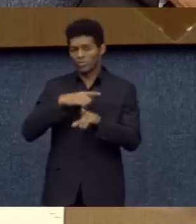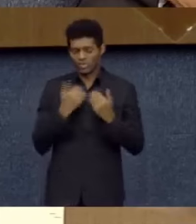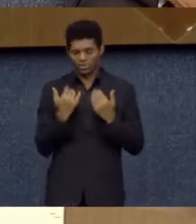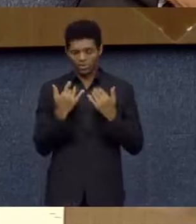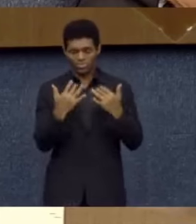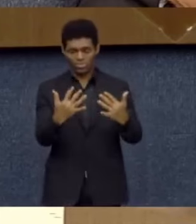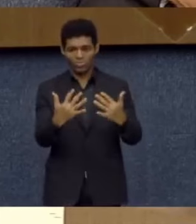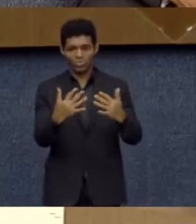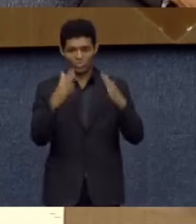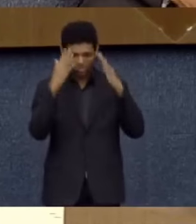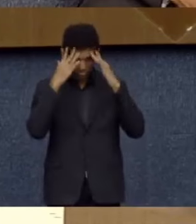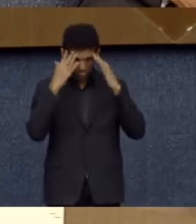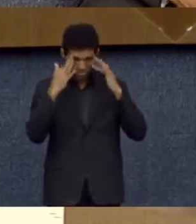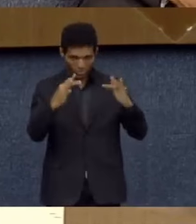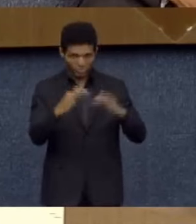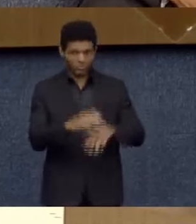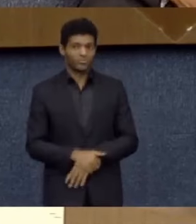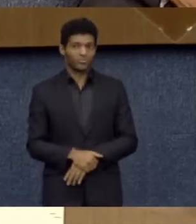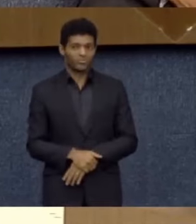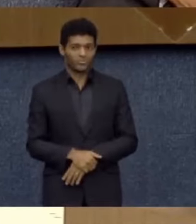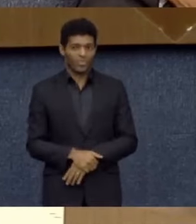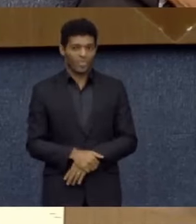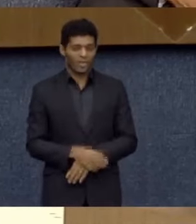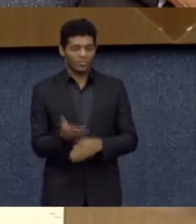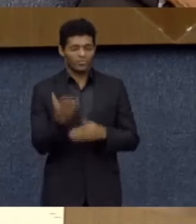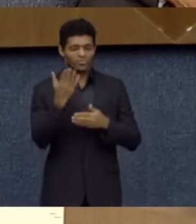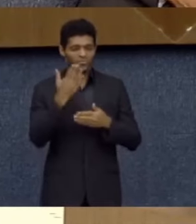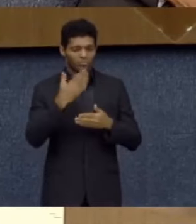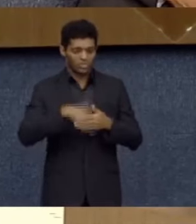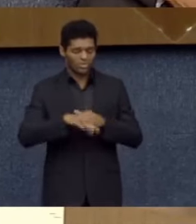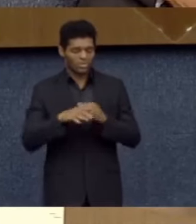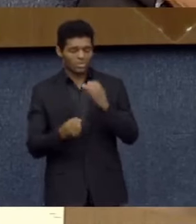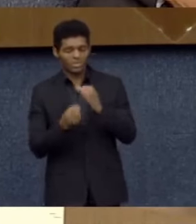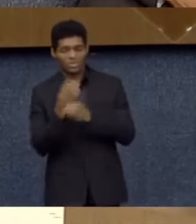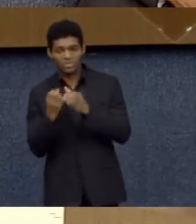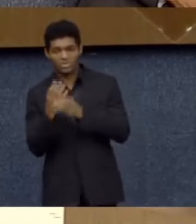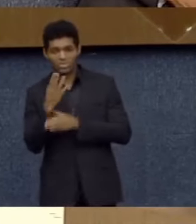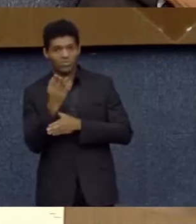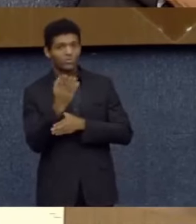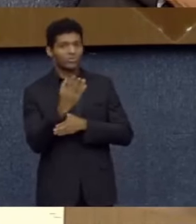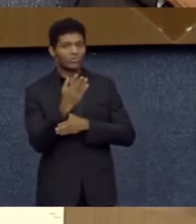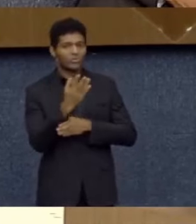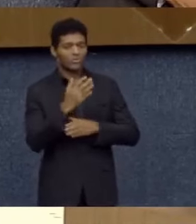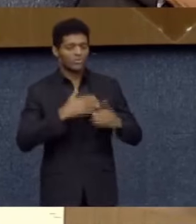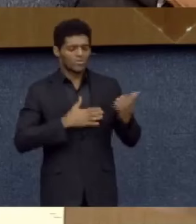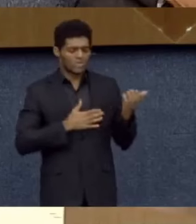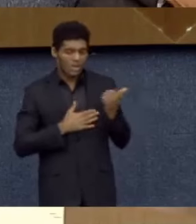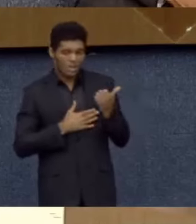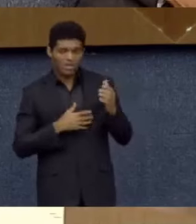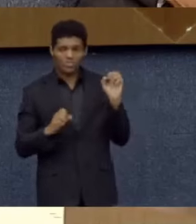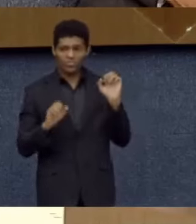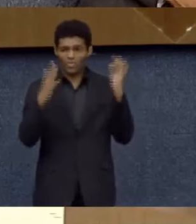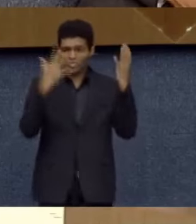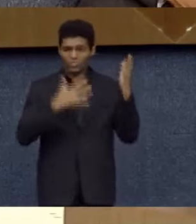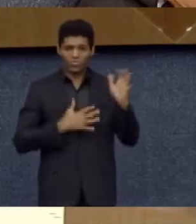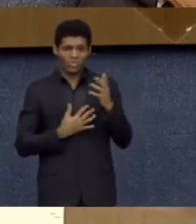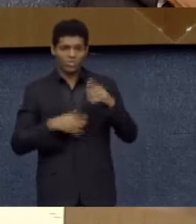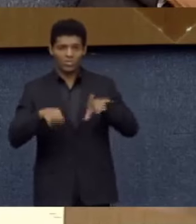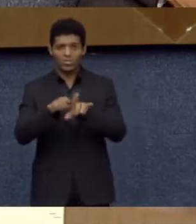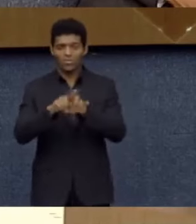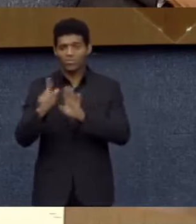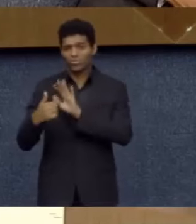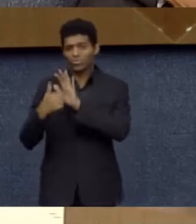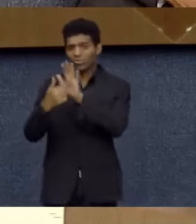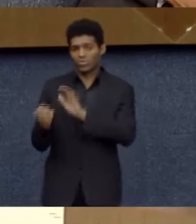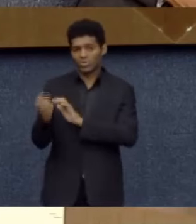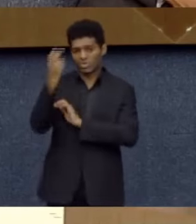fiel. Com seus bailes, impulsionou o universo da dança na cidade, fazendo da cultura e